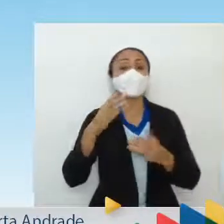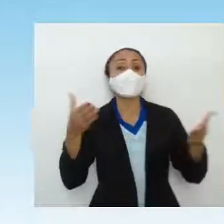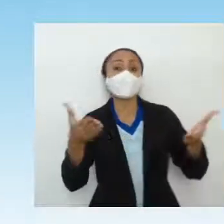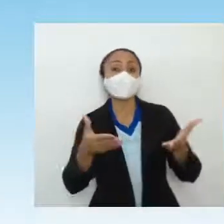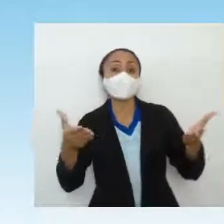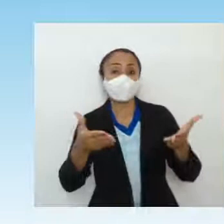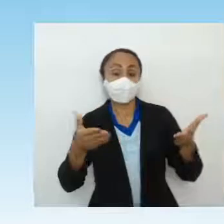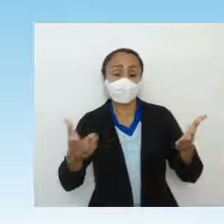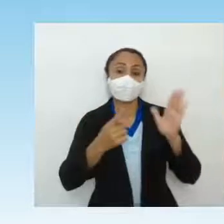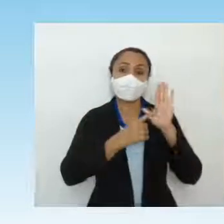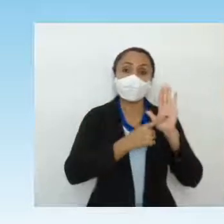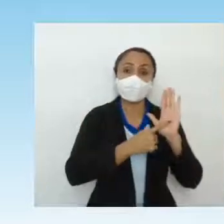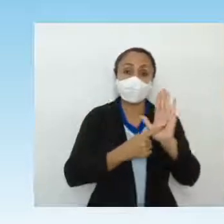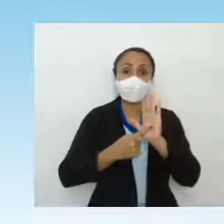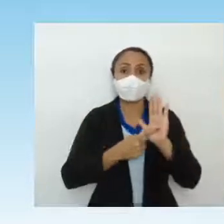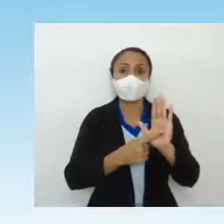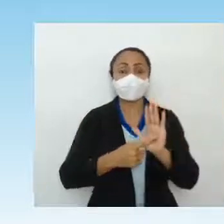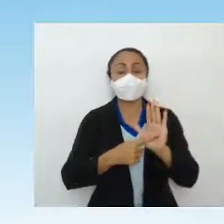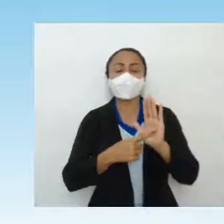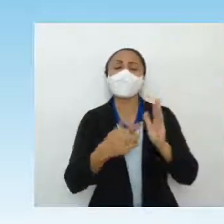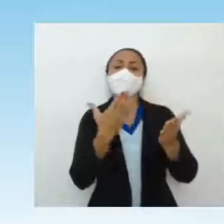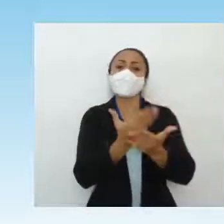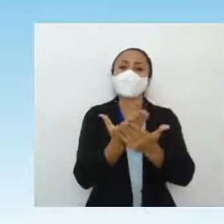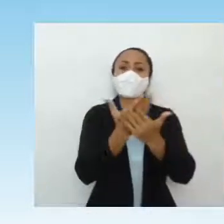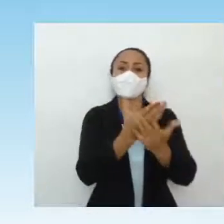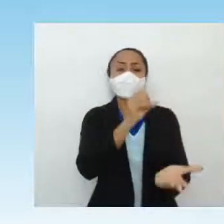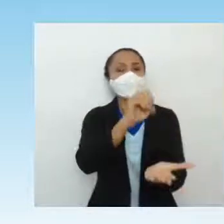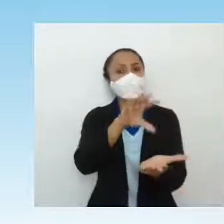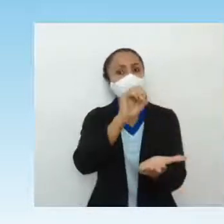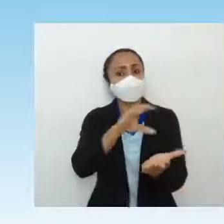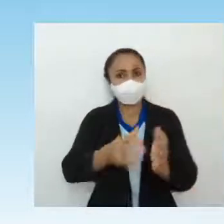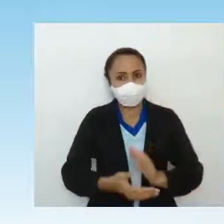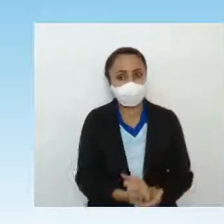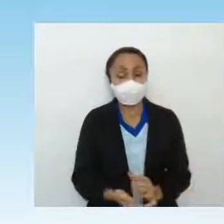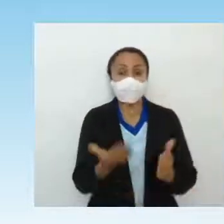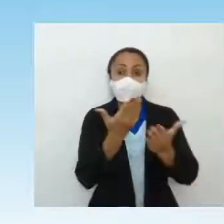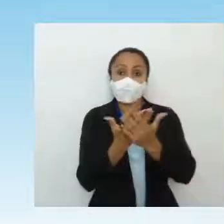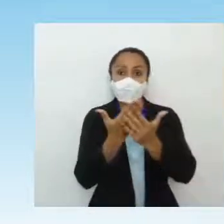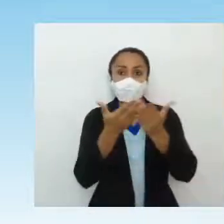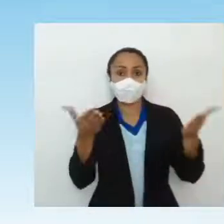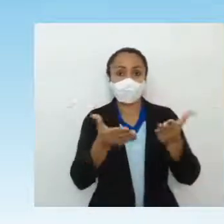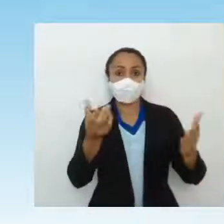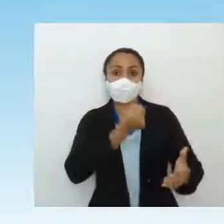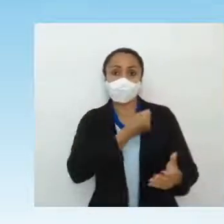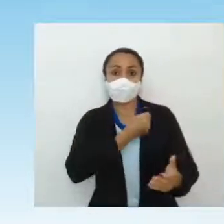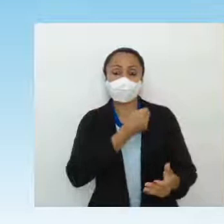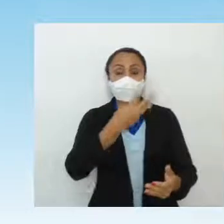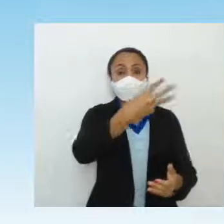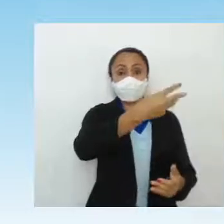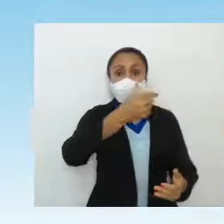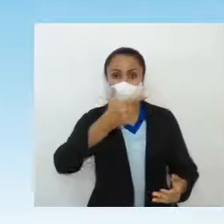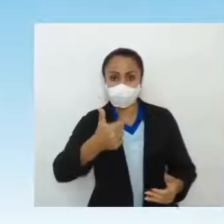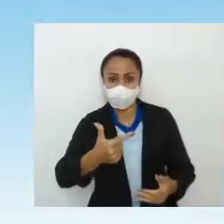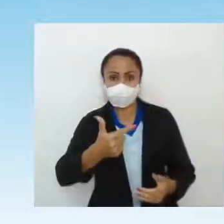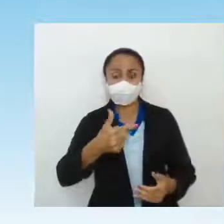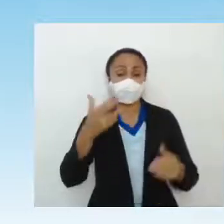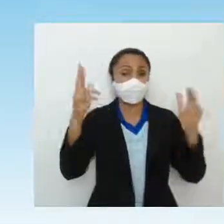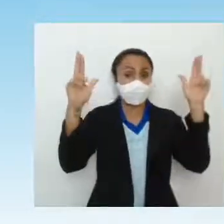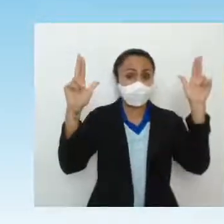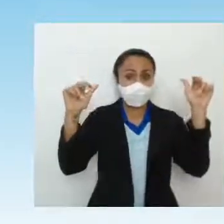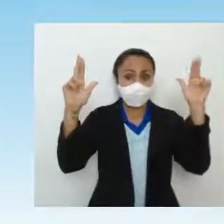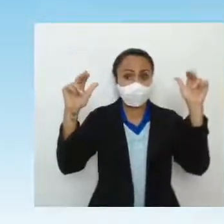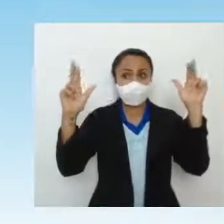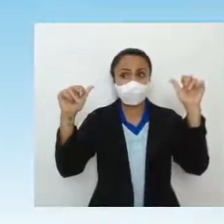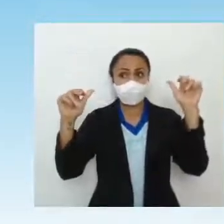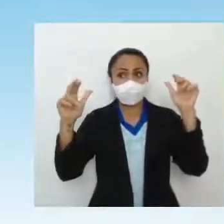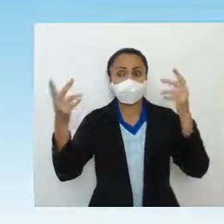nós iremos começar mais uma aula do EducaPE. A aula de hoje é a de número 32. O conteúdo é o